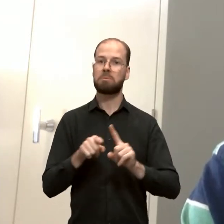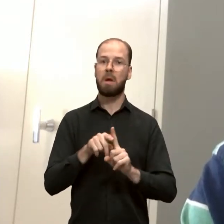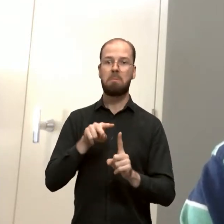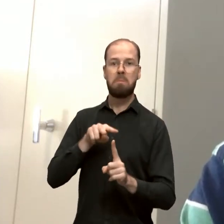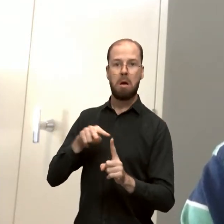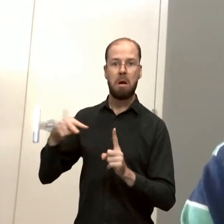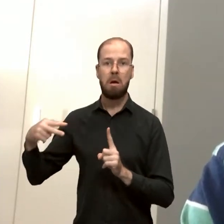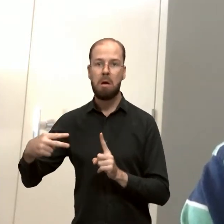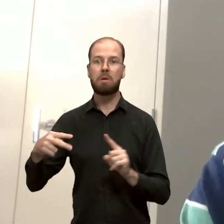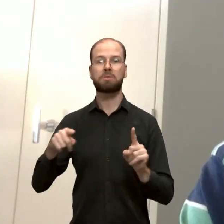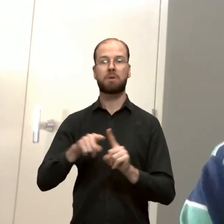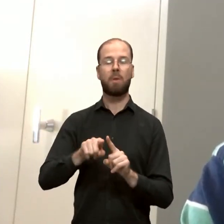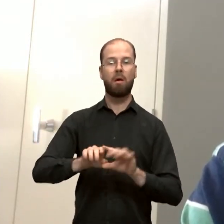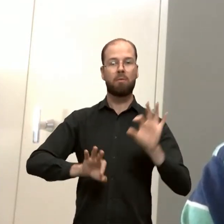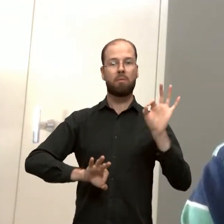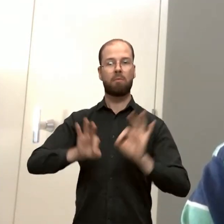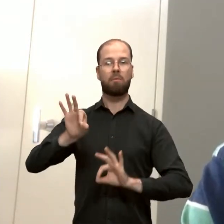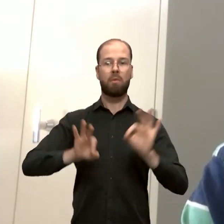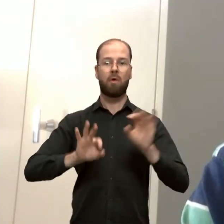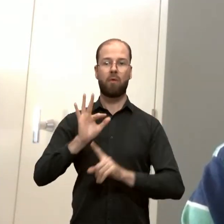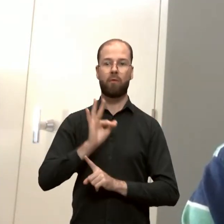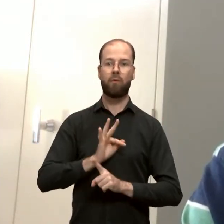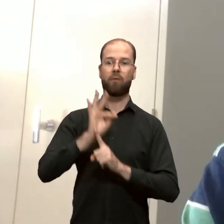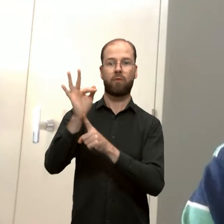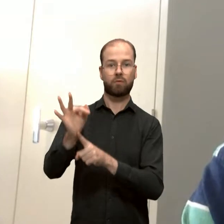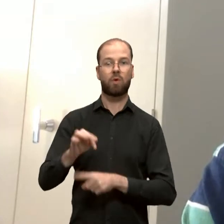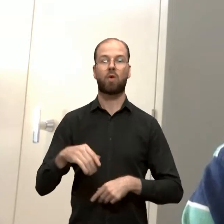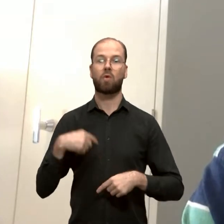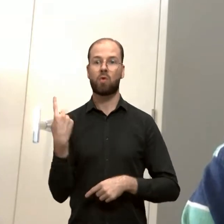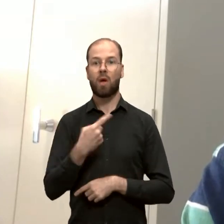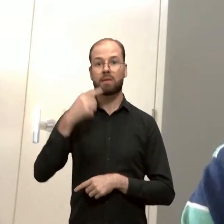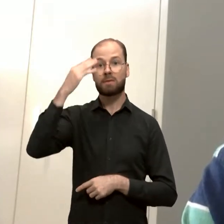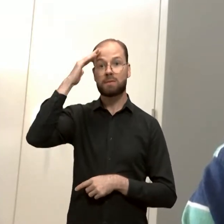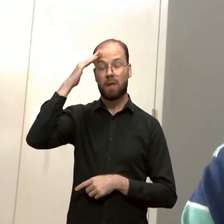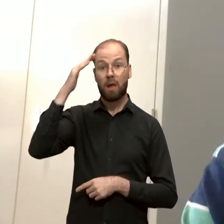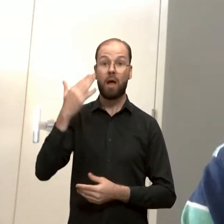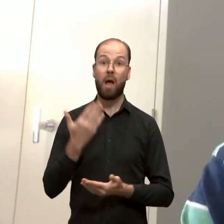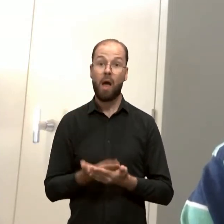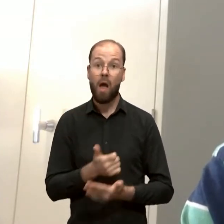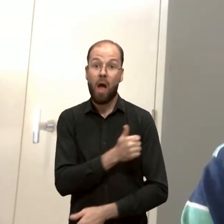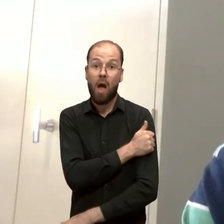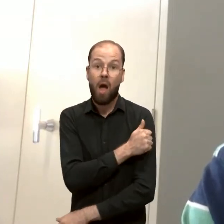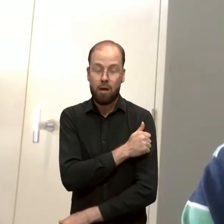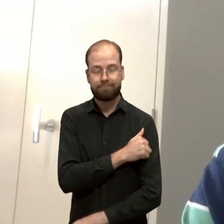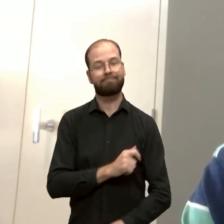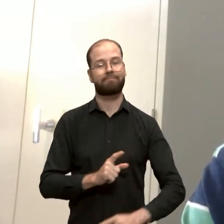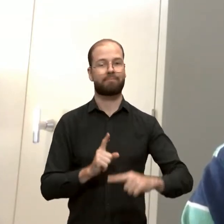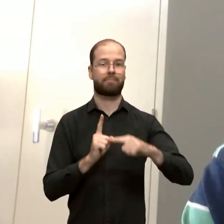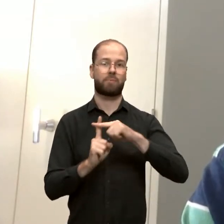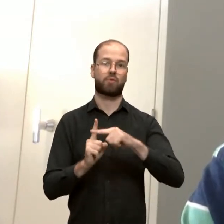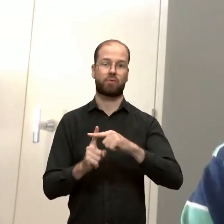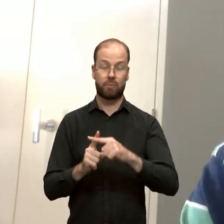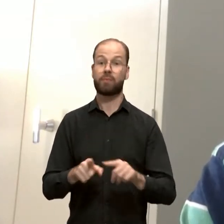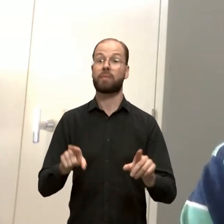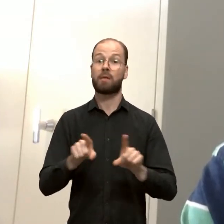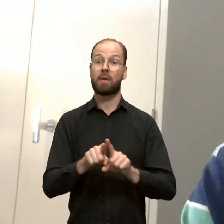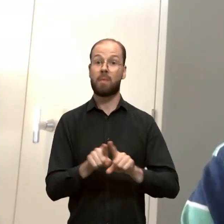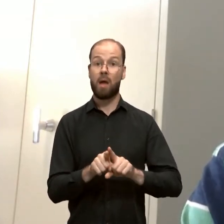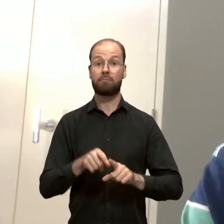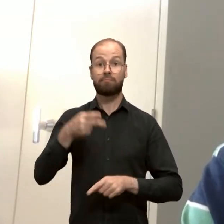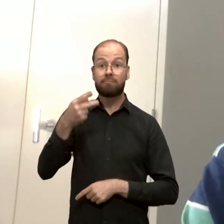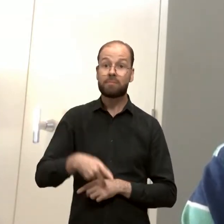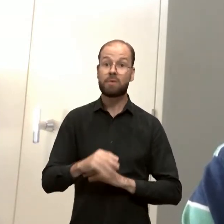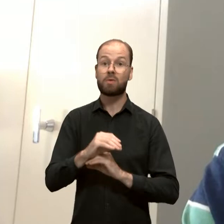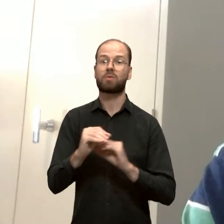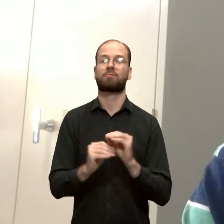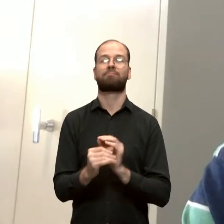vida deles. Então, a gente entende que isso, para o estudante, é muito positivo. e para a instituição também, porque o